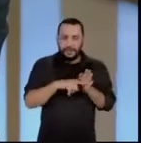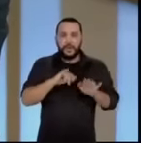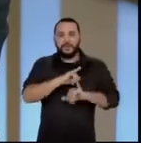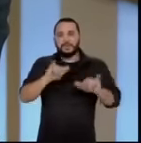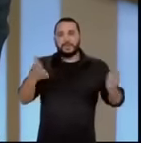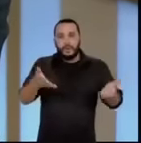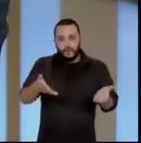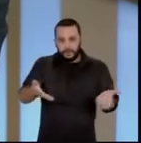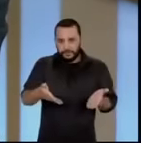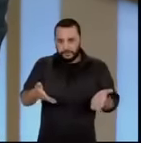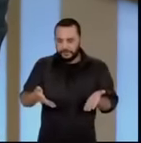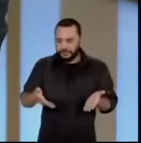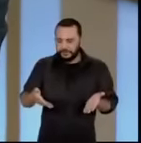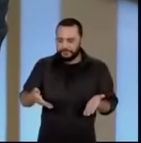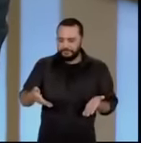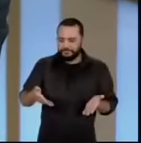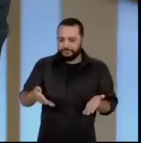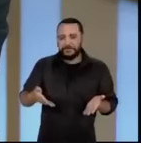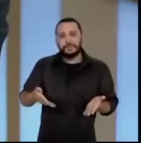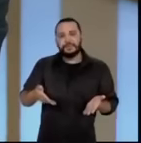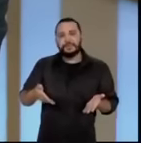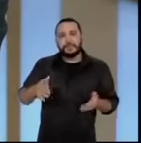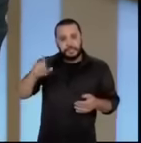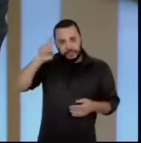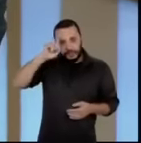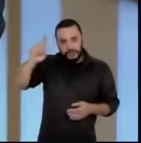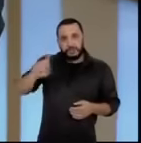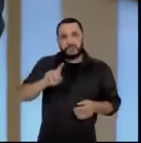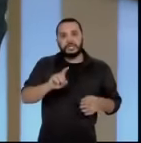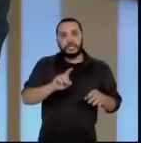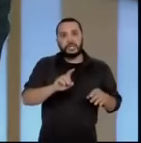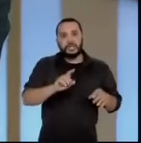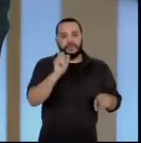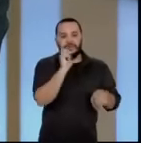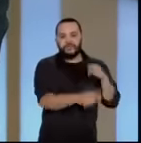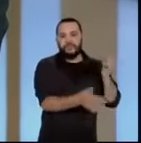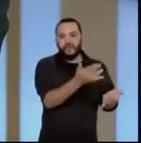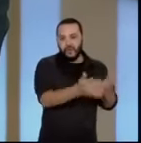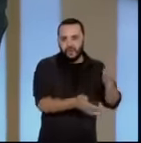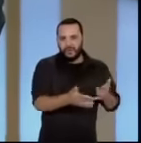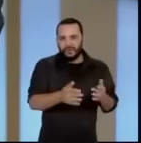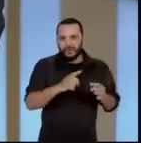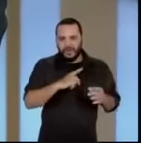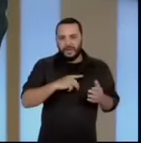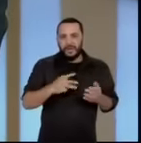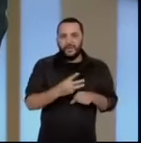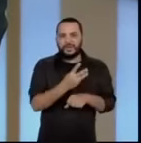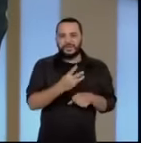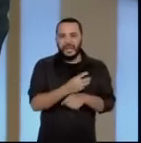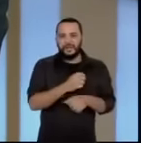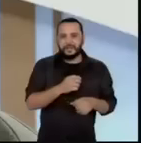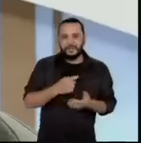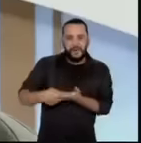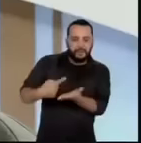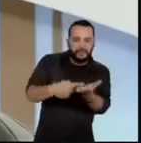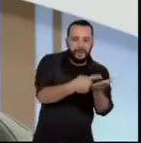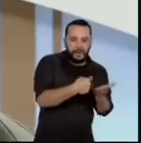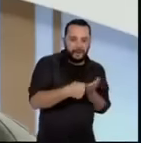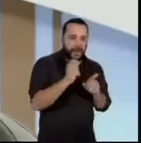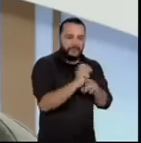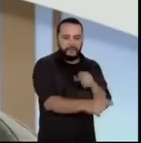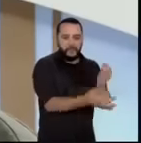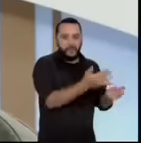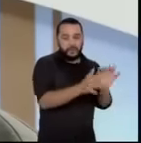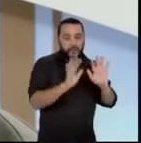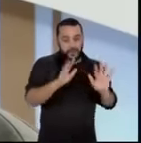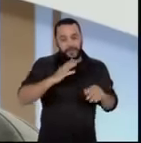na verdade, né, sobre o Dia do Fogo e sobre o que está acontecendo, sobre esse grupo de WhatsApp. Mas antes de a investigação começar, o presidente já